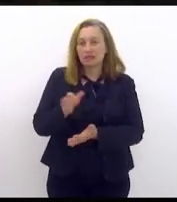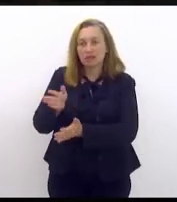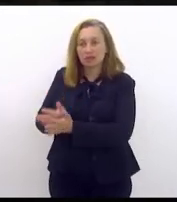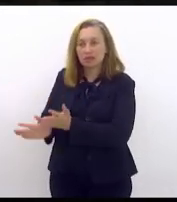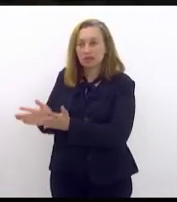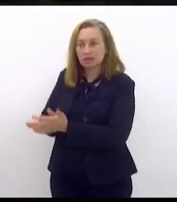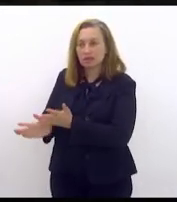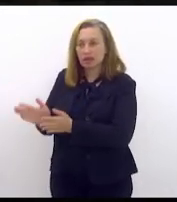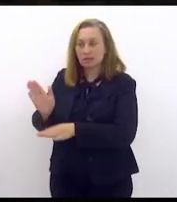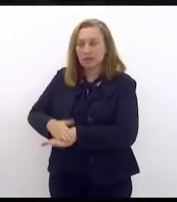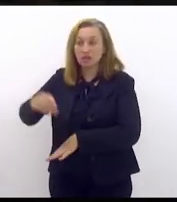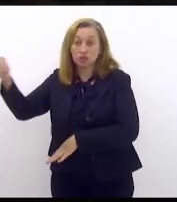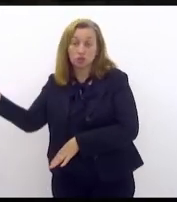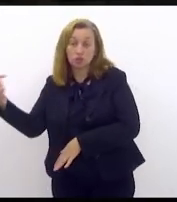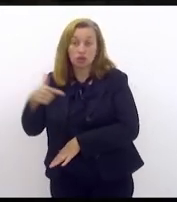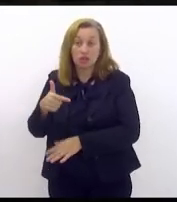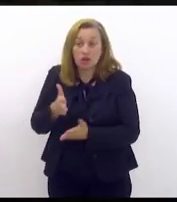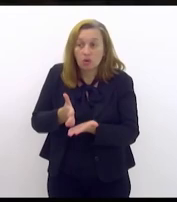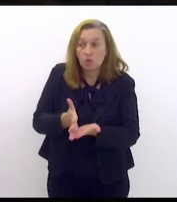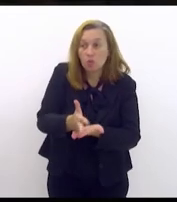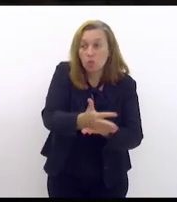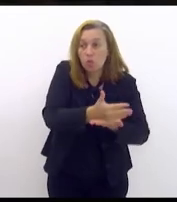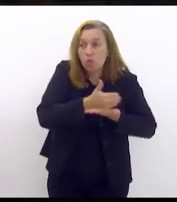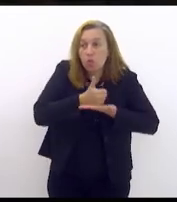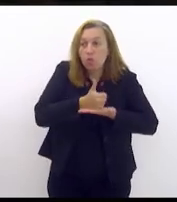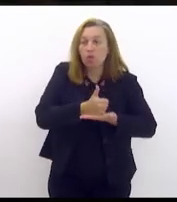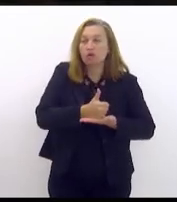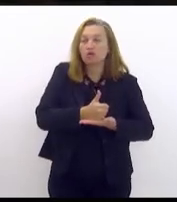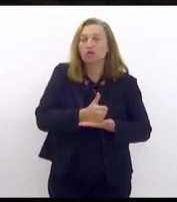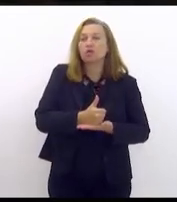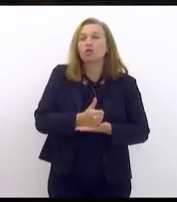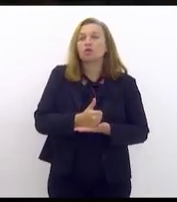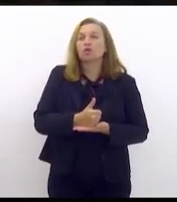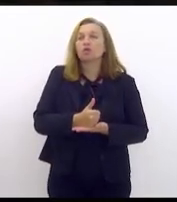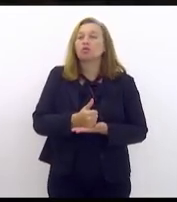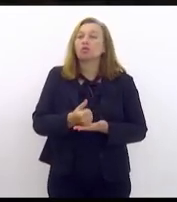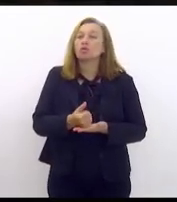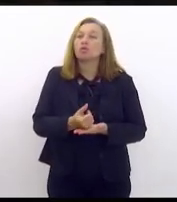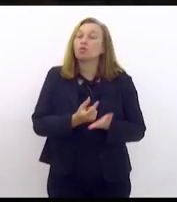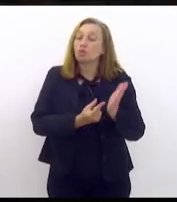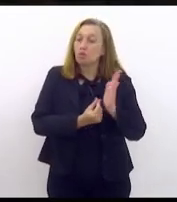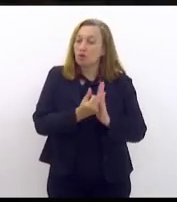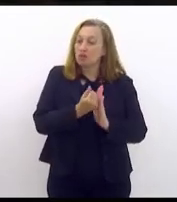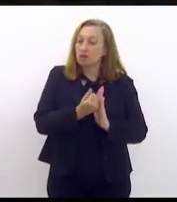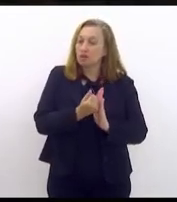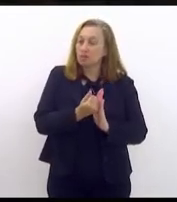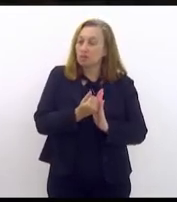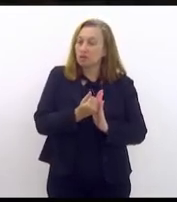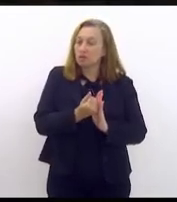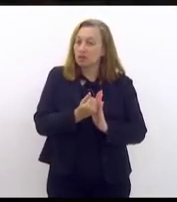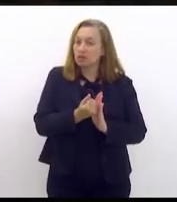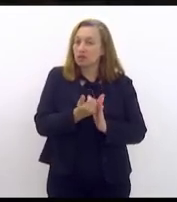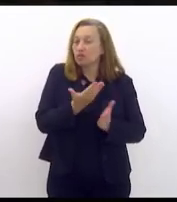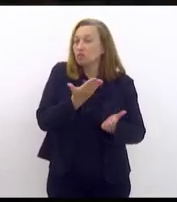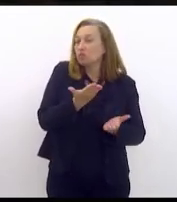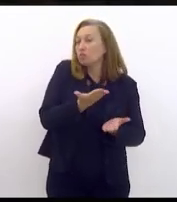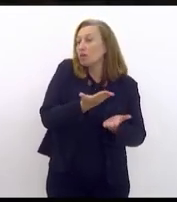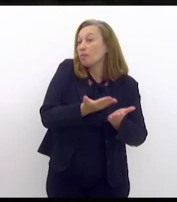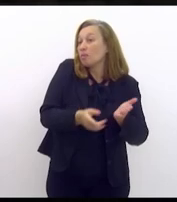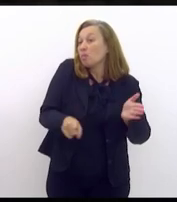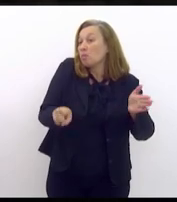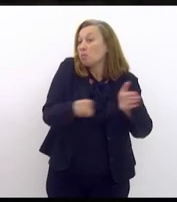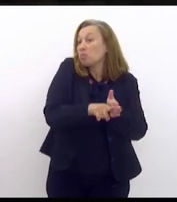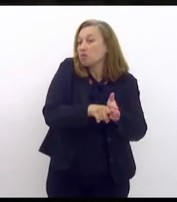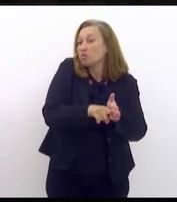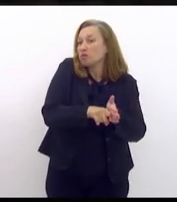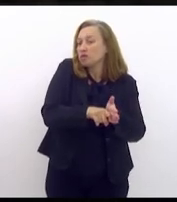a receita, o orçamento apresenta um déficit orçamentário, na linguagem popular, um rombo